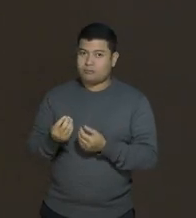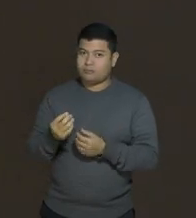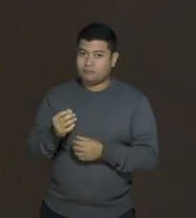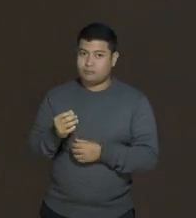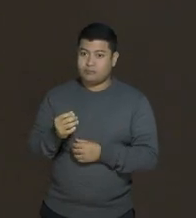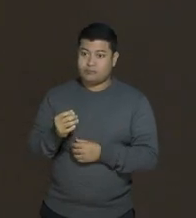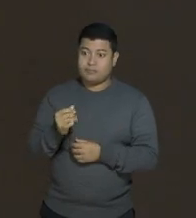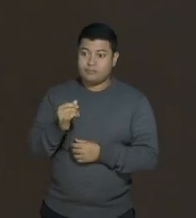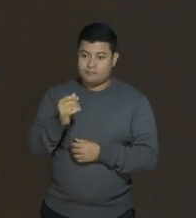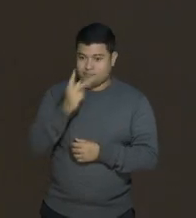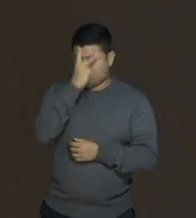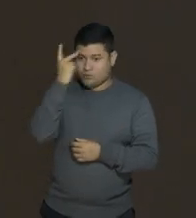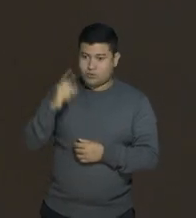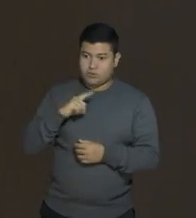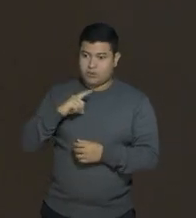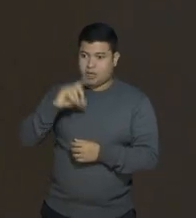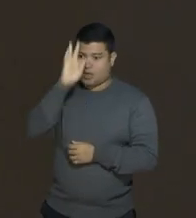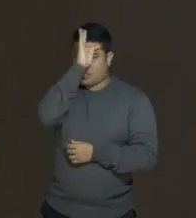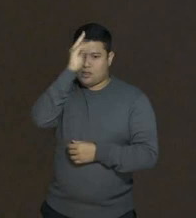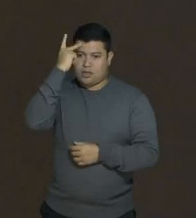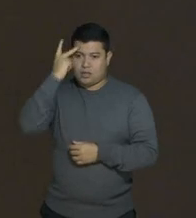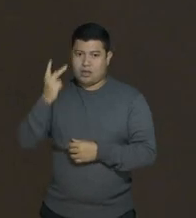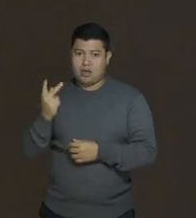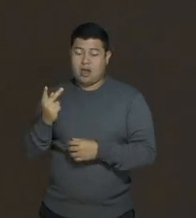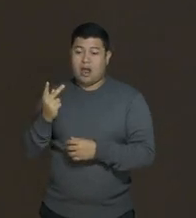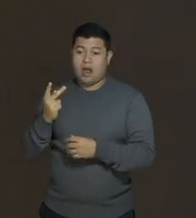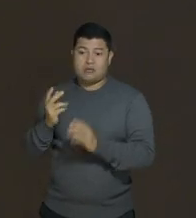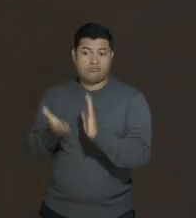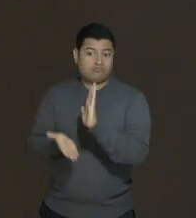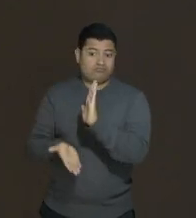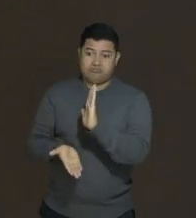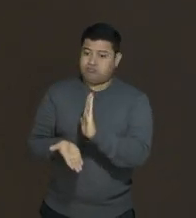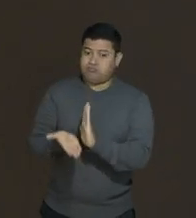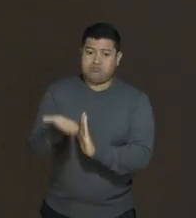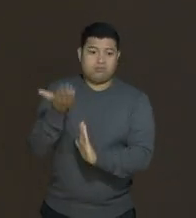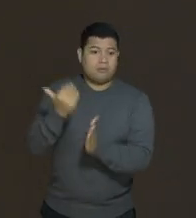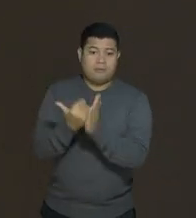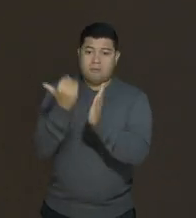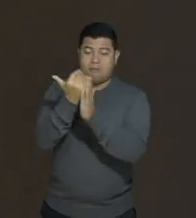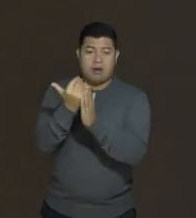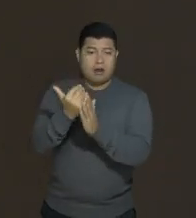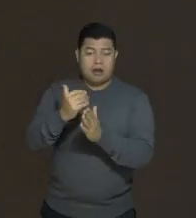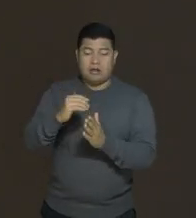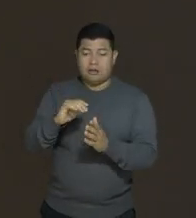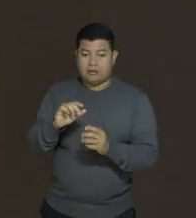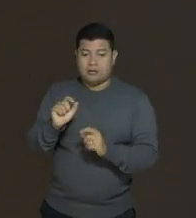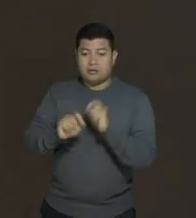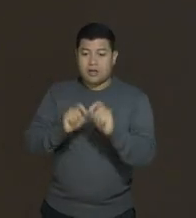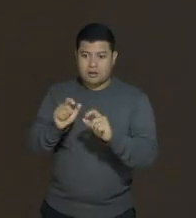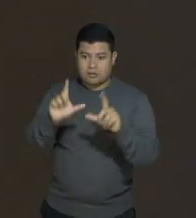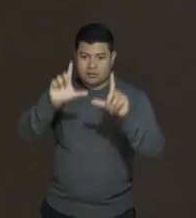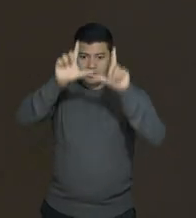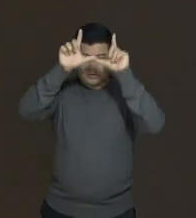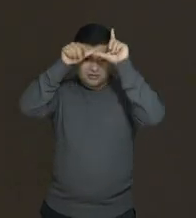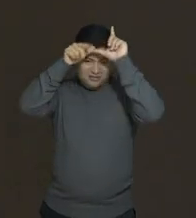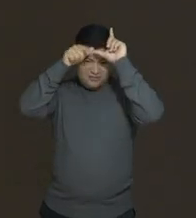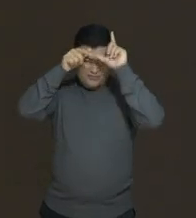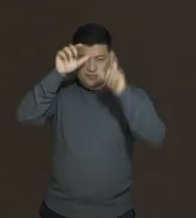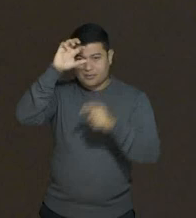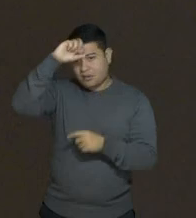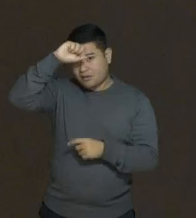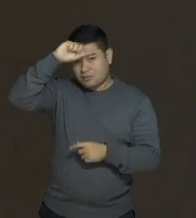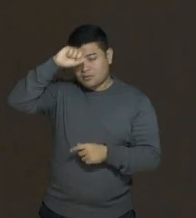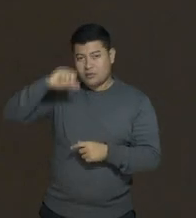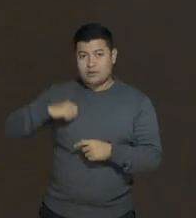aumenta muito o transtorno de aprendizagem. Pela falta de concentração, pela impulsividade,